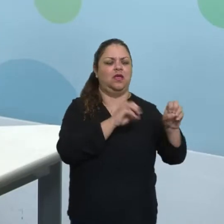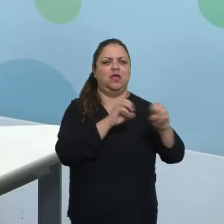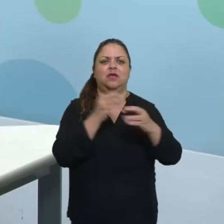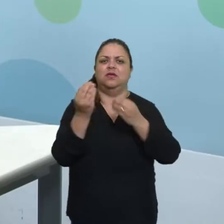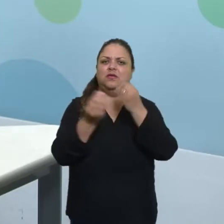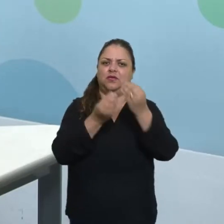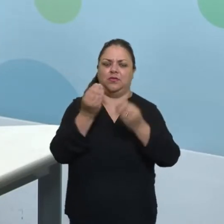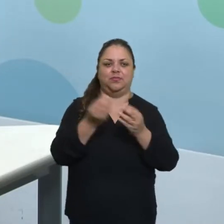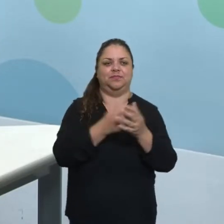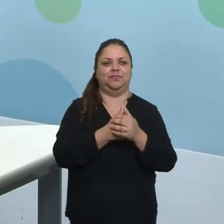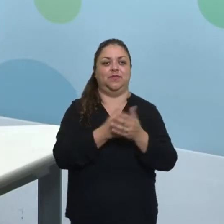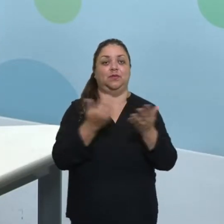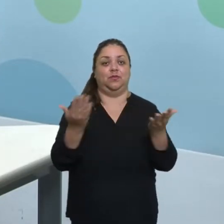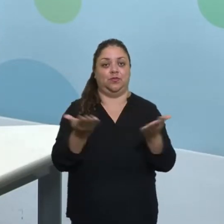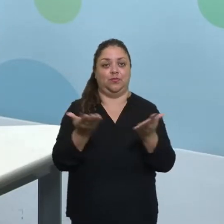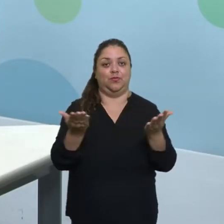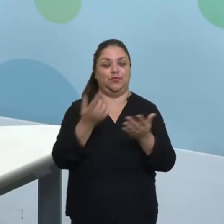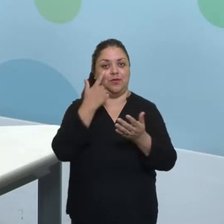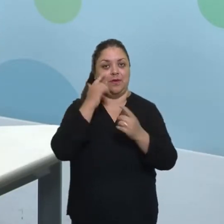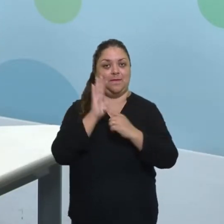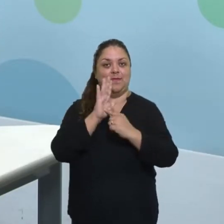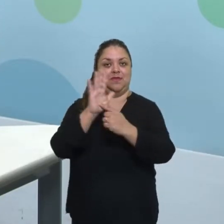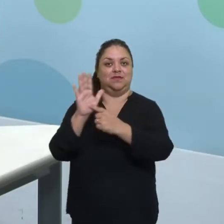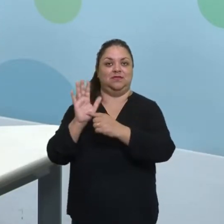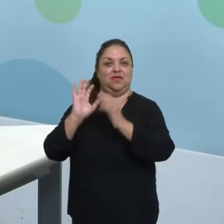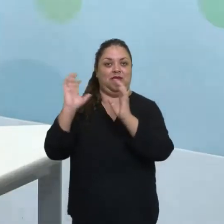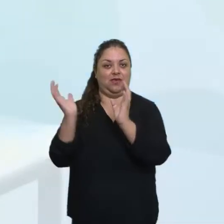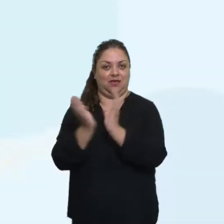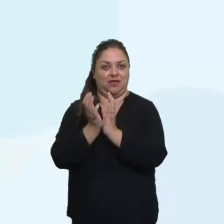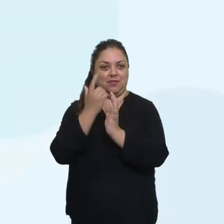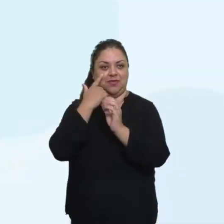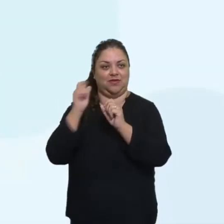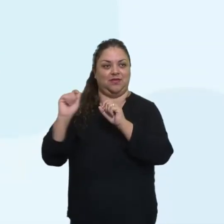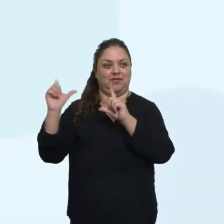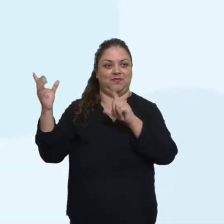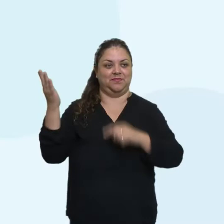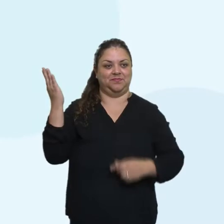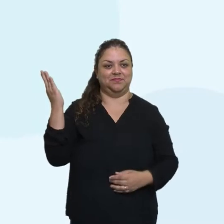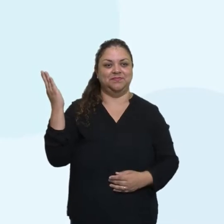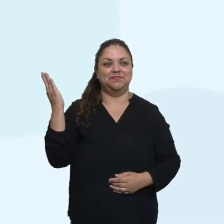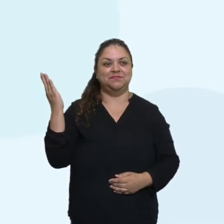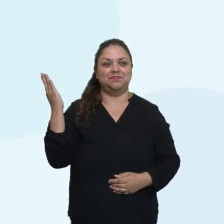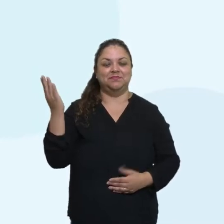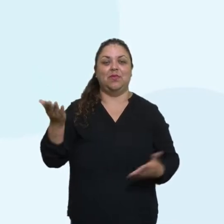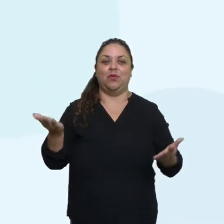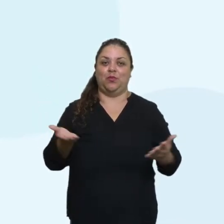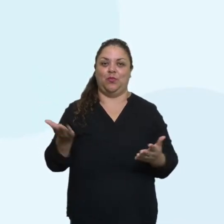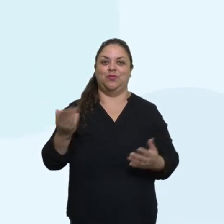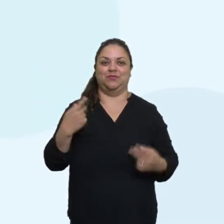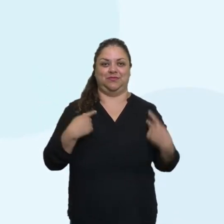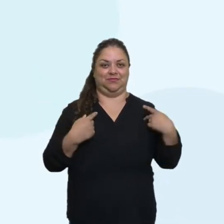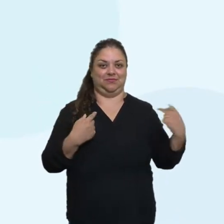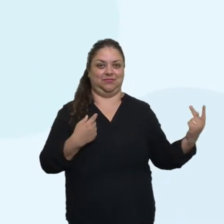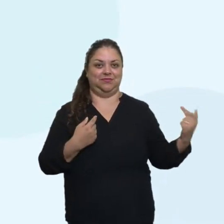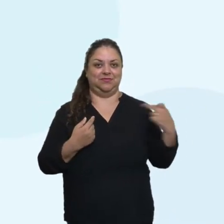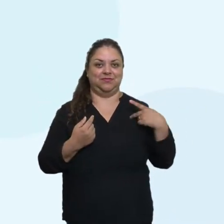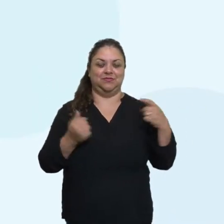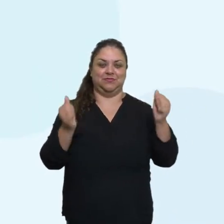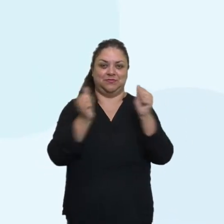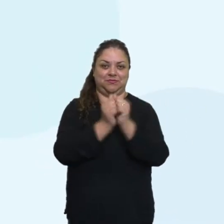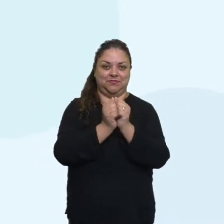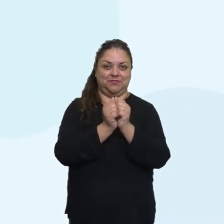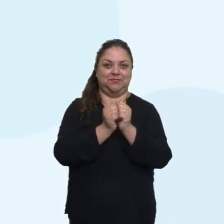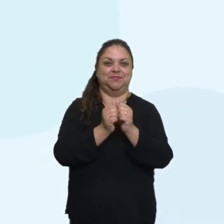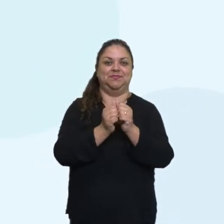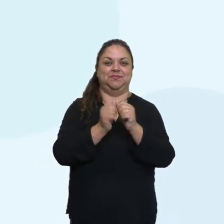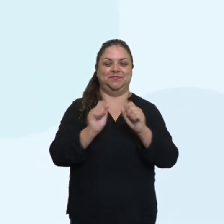primeiro apresentar para vocês então aí a equipe No próximo slide e quem vai apresentar Então sou eu e